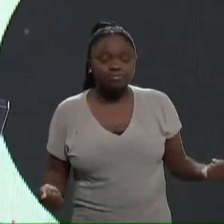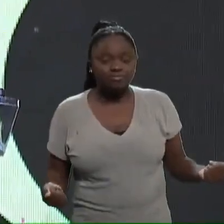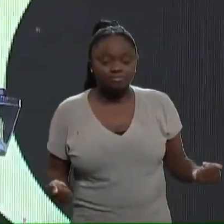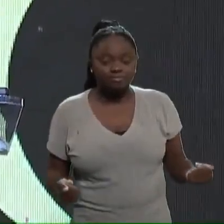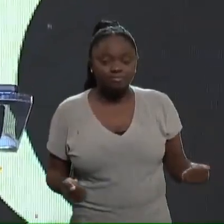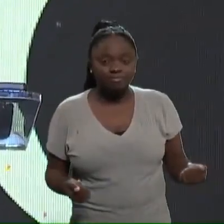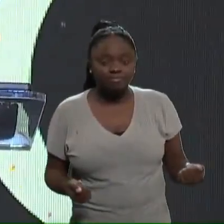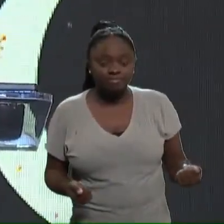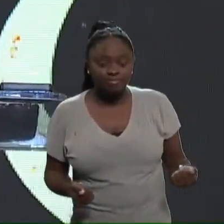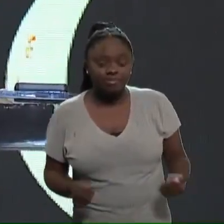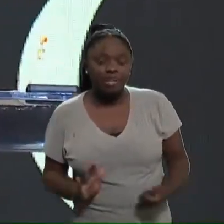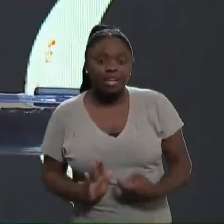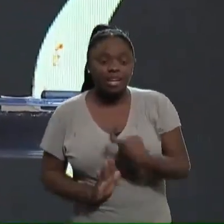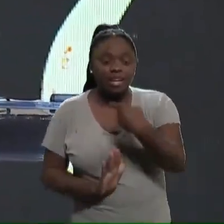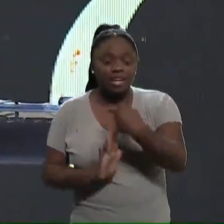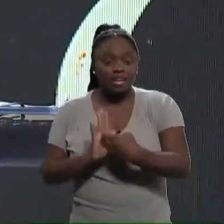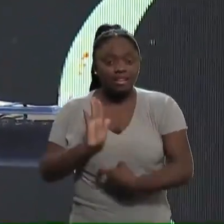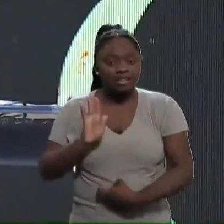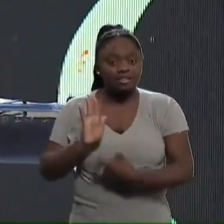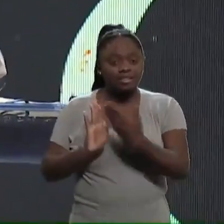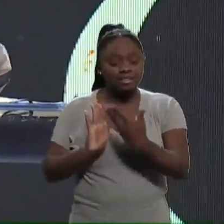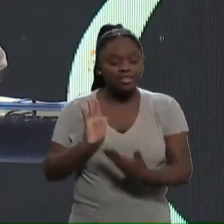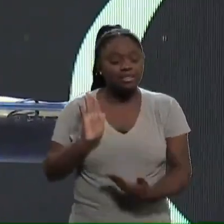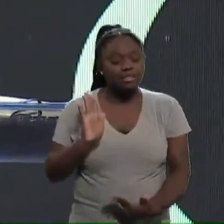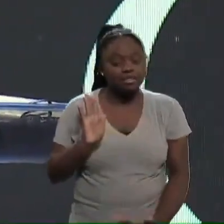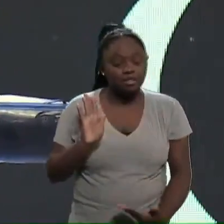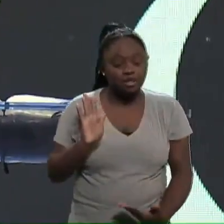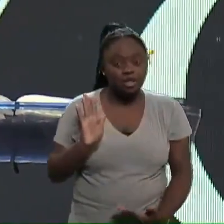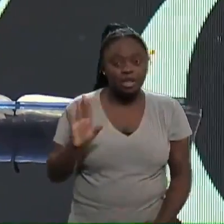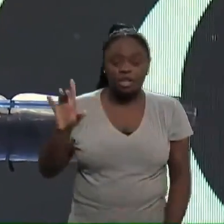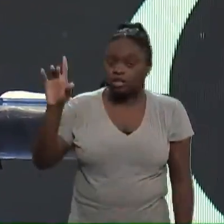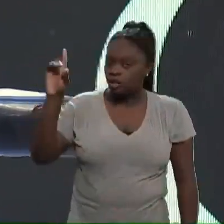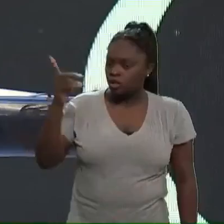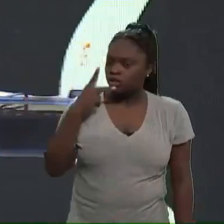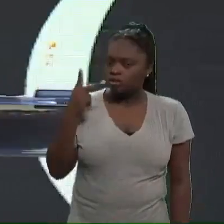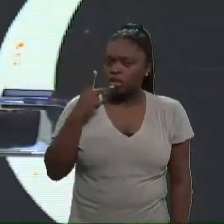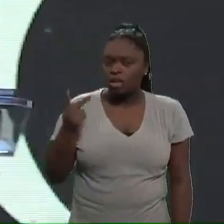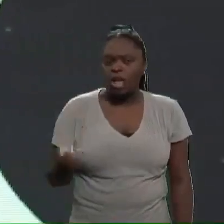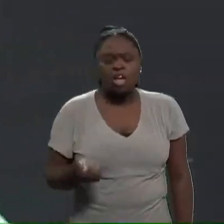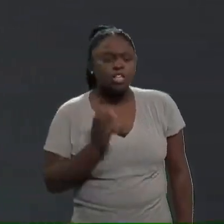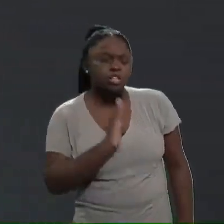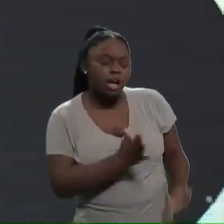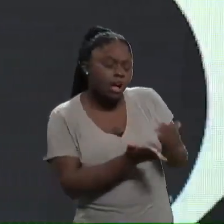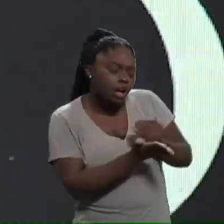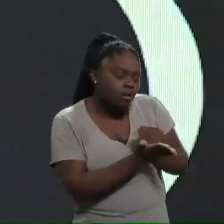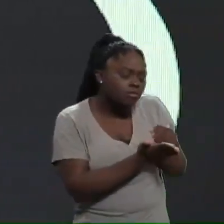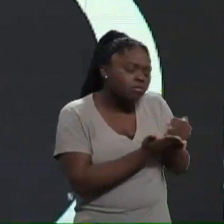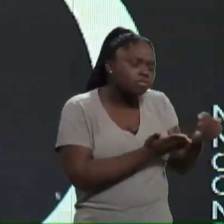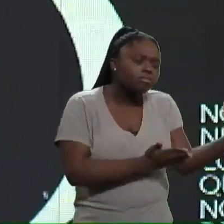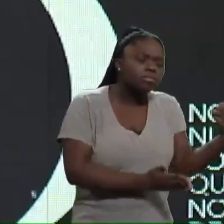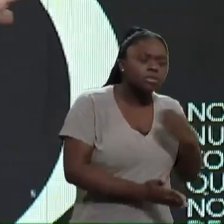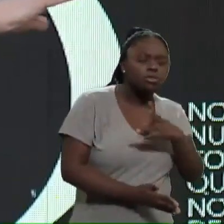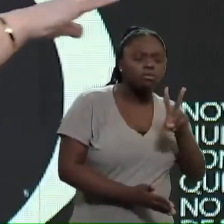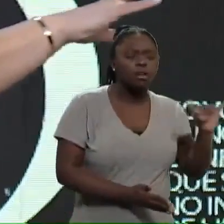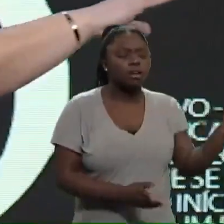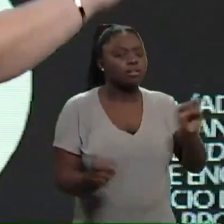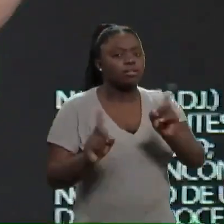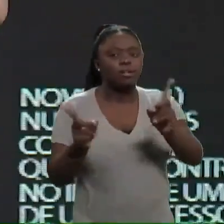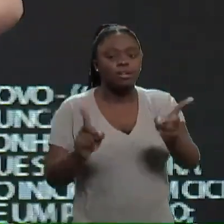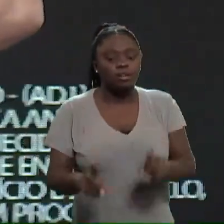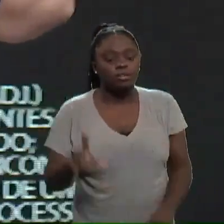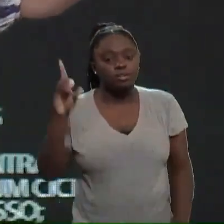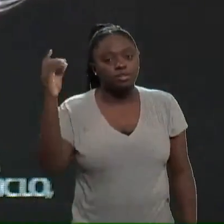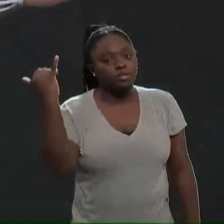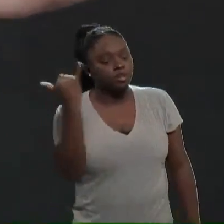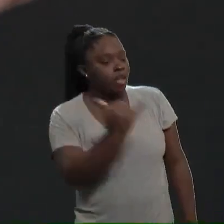Meu irmão, esse texto, olha que Deus não está dizendo: eis que está surgindo algo novo. Olha que Deus não está dizendo: